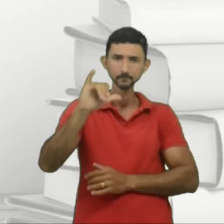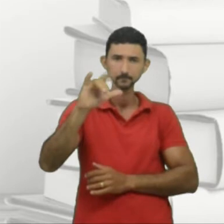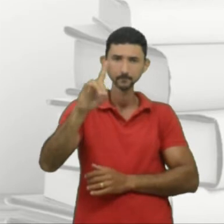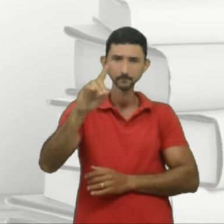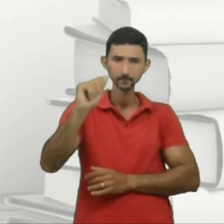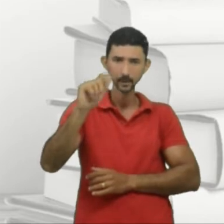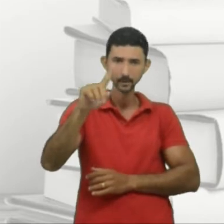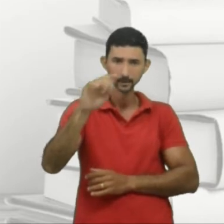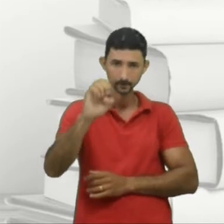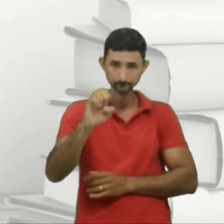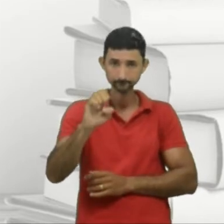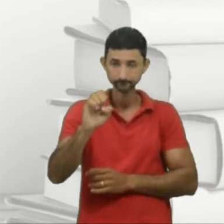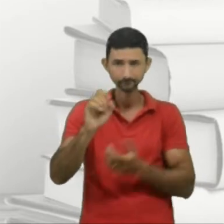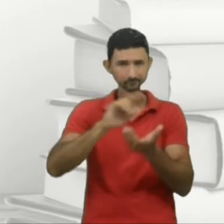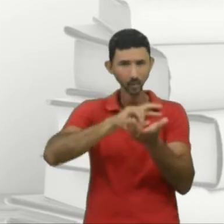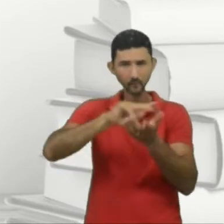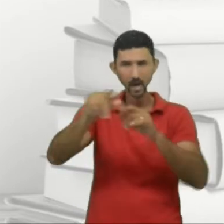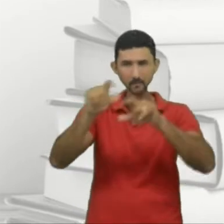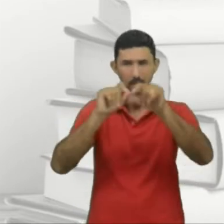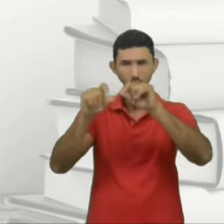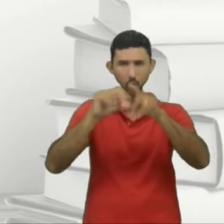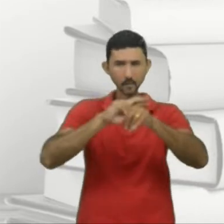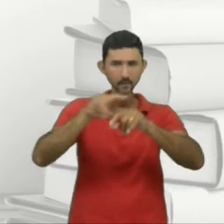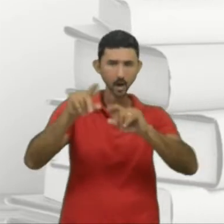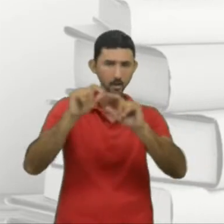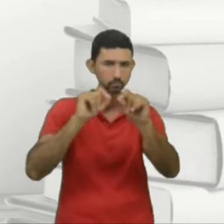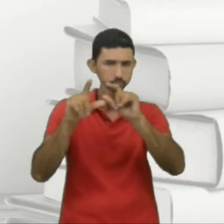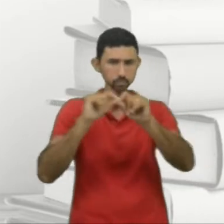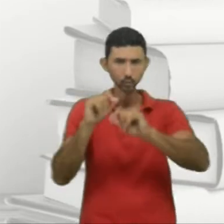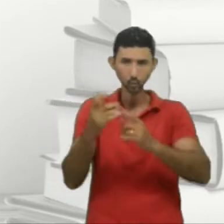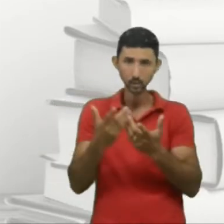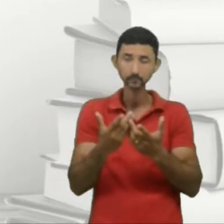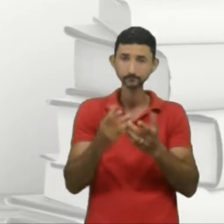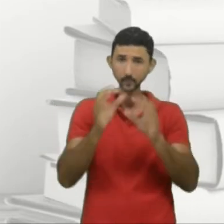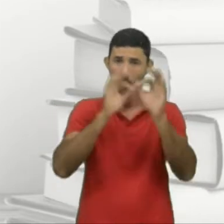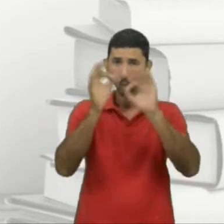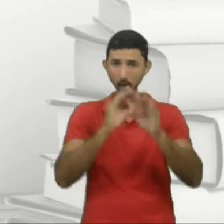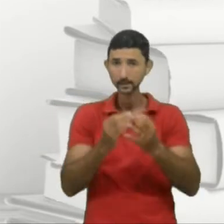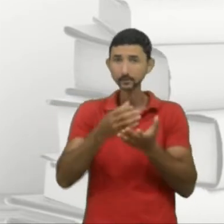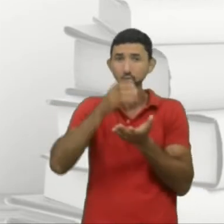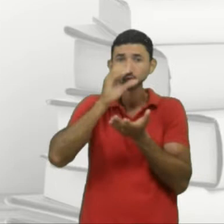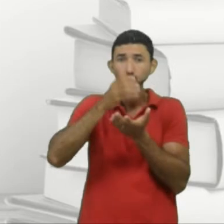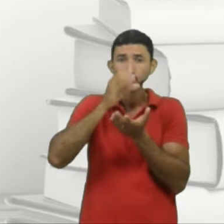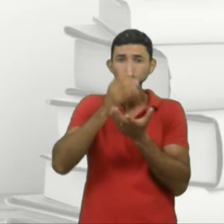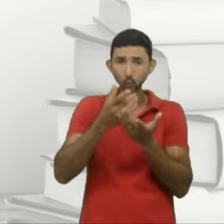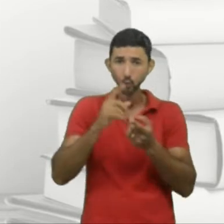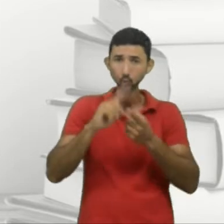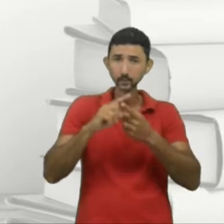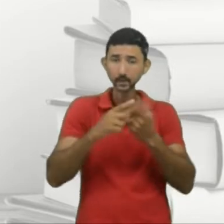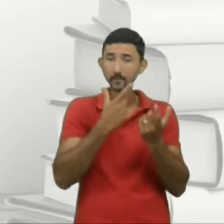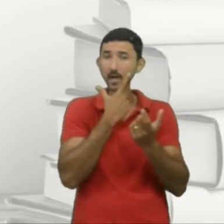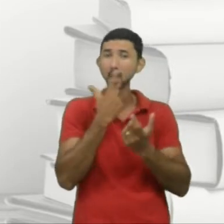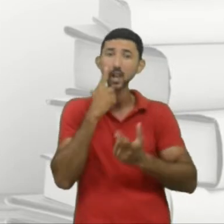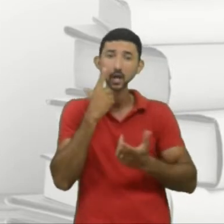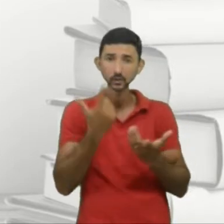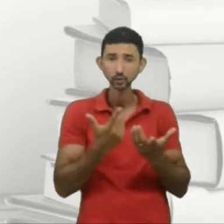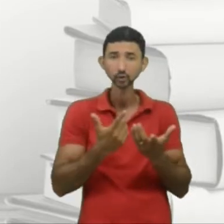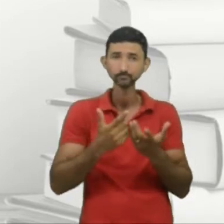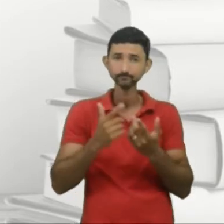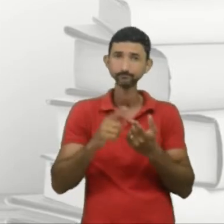organizou, no caso, as possibilidades de suco, as opções de suco e as opções de lanche